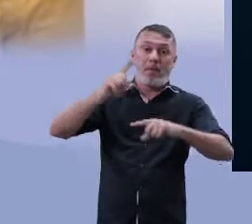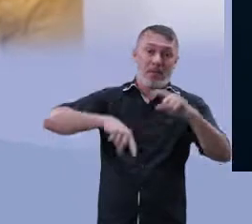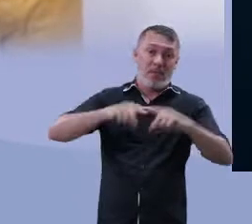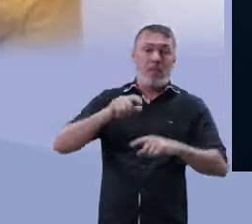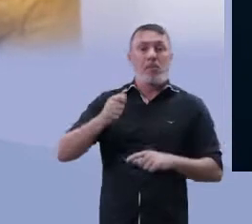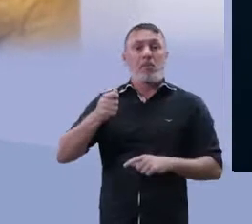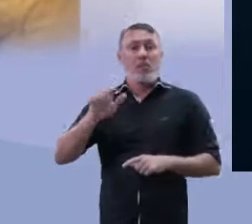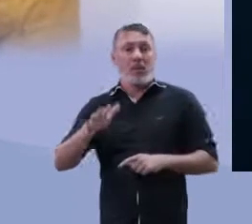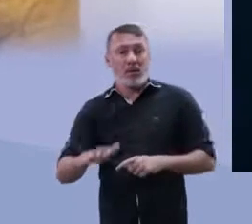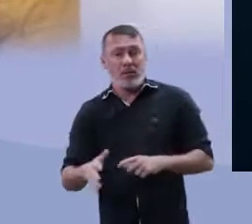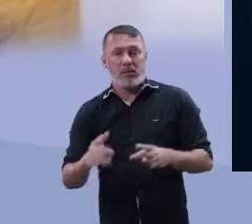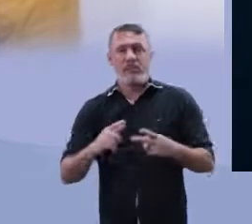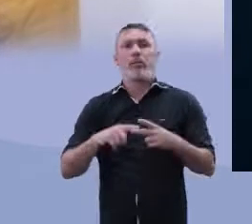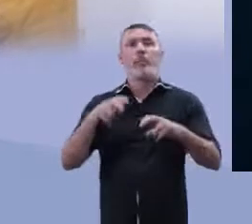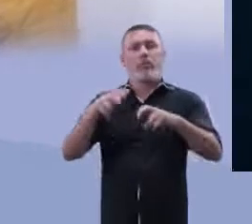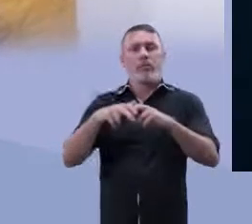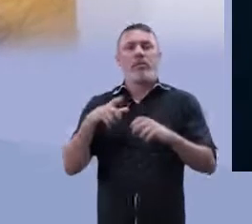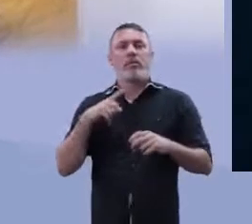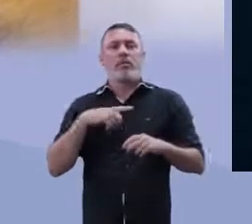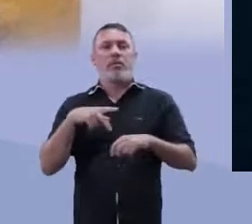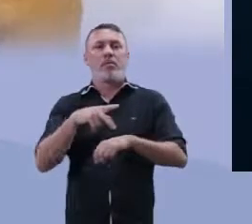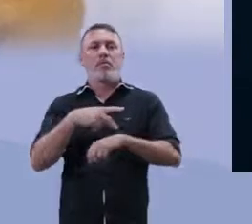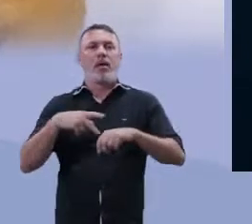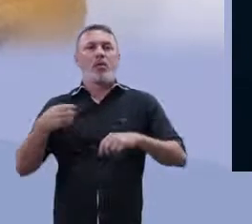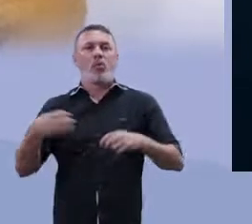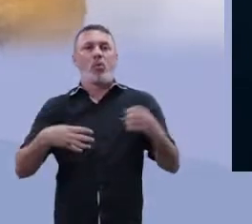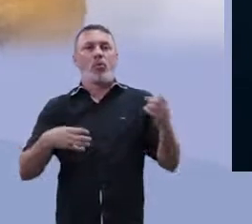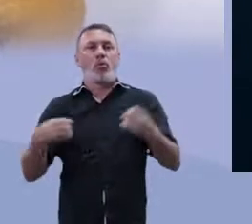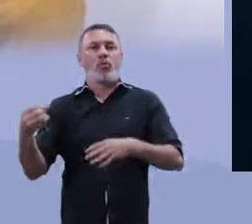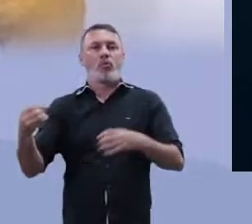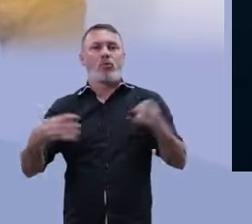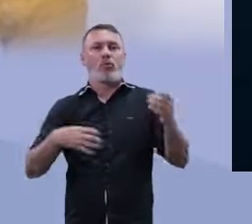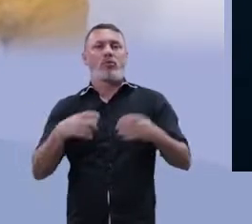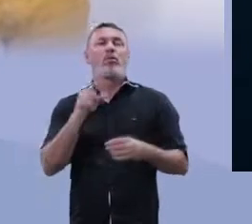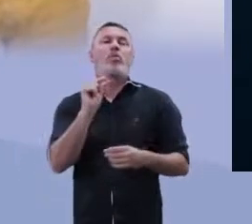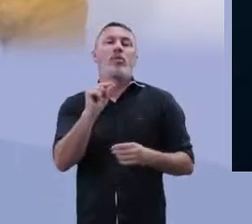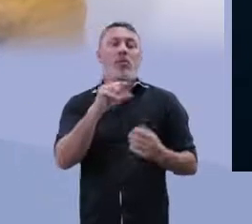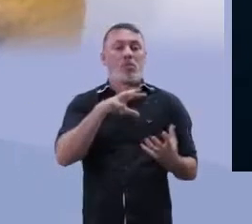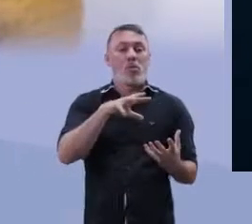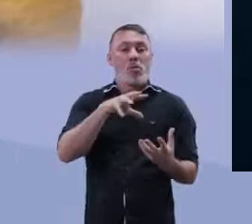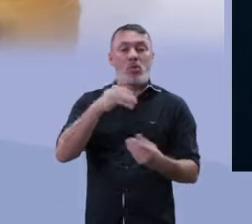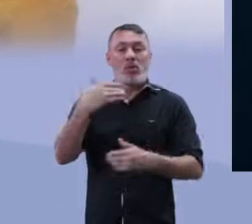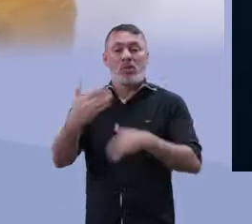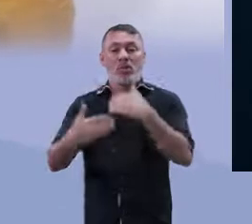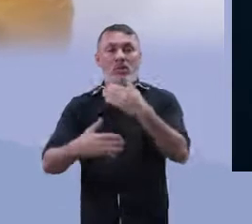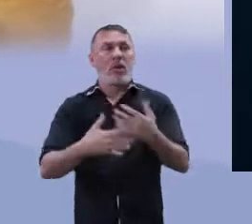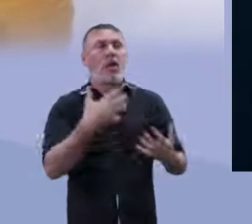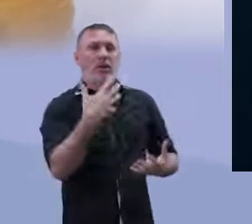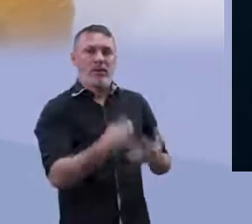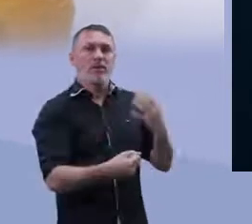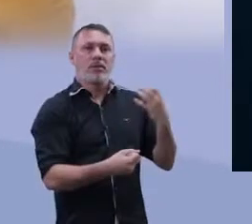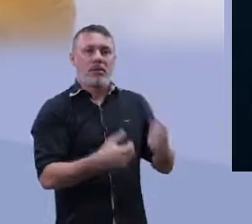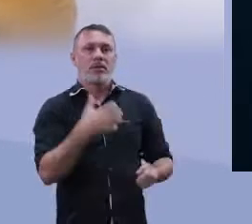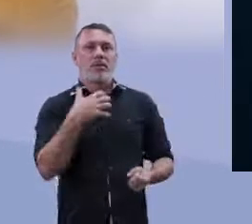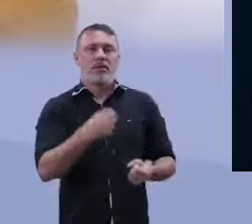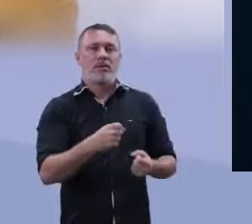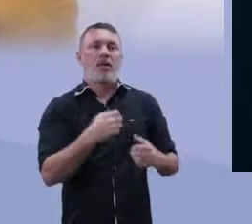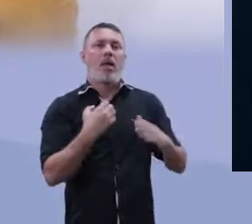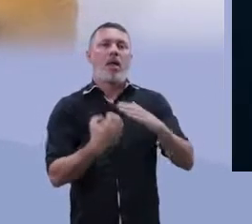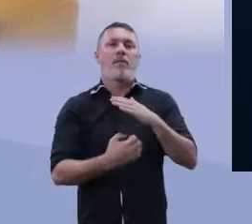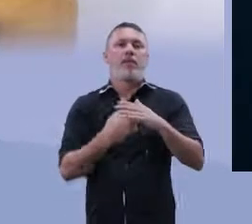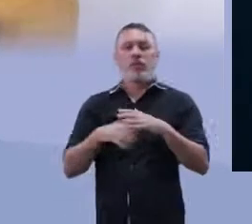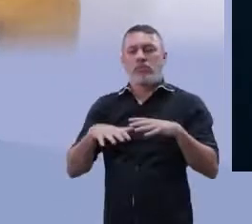fazer com que novas nações, principalmente do chamado mundo em desenvolvimento, comecem a sediar